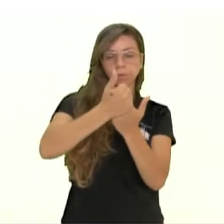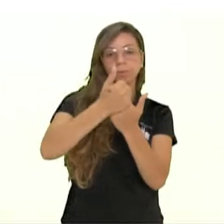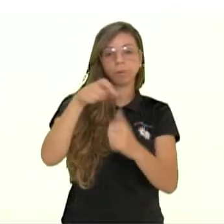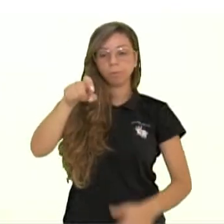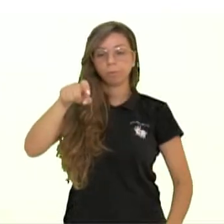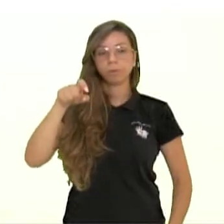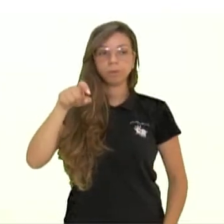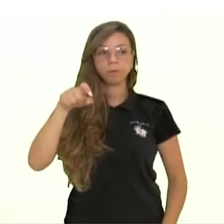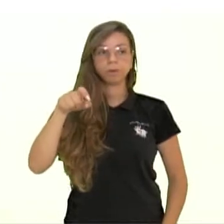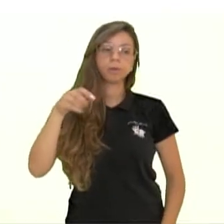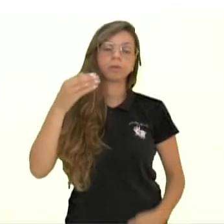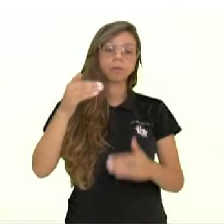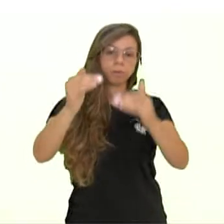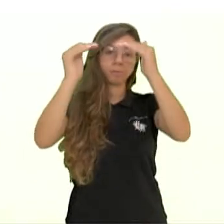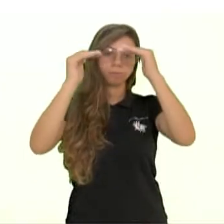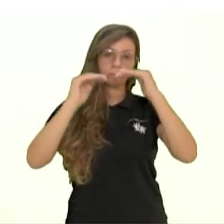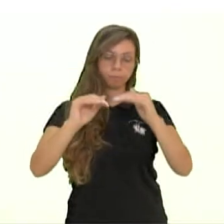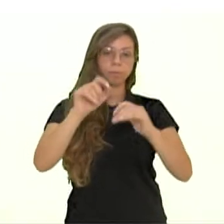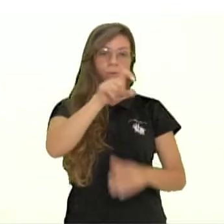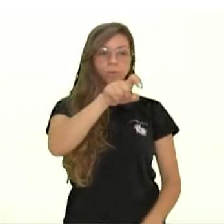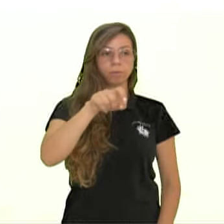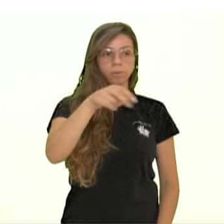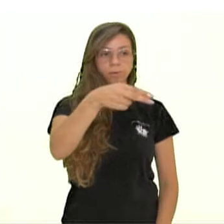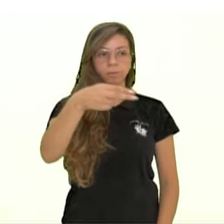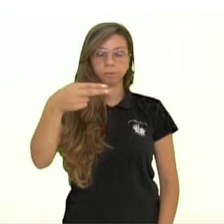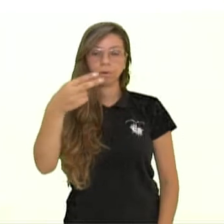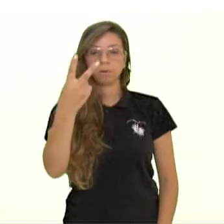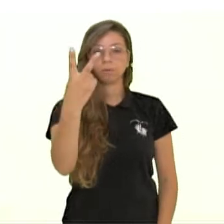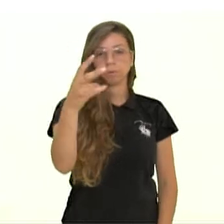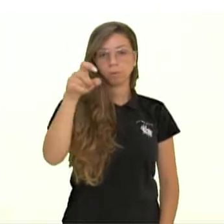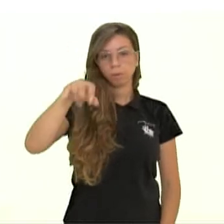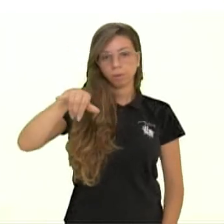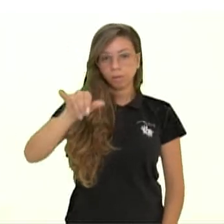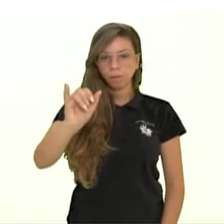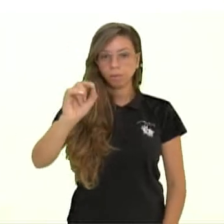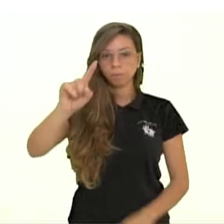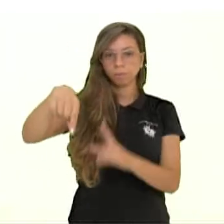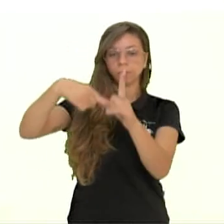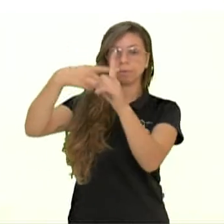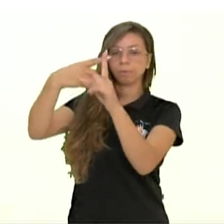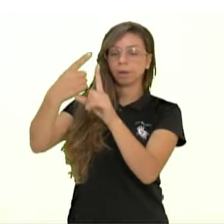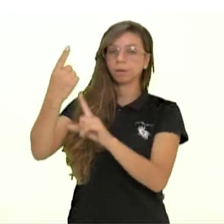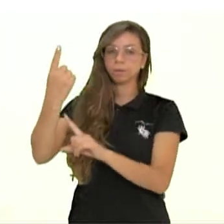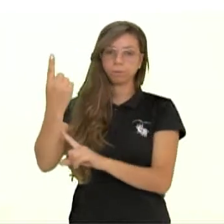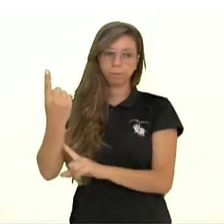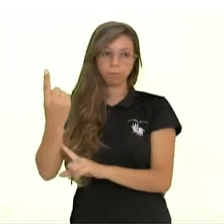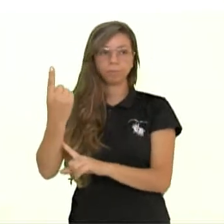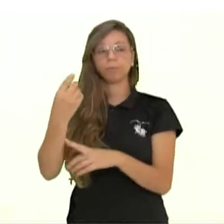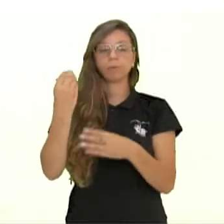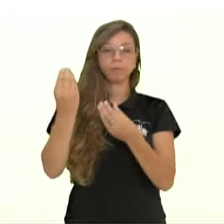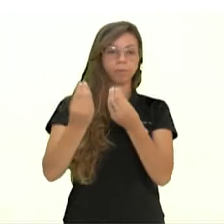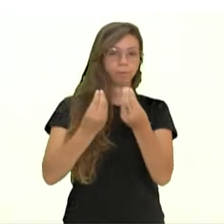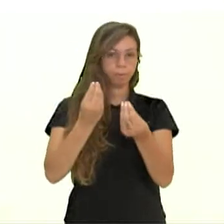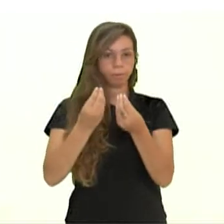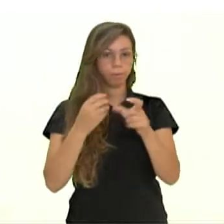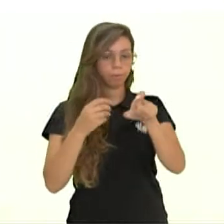igual a 2y mais 1. Agora, para eu encontrar a função inversa, eu vou isolar o